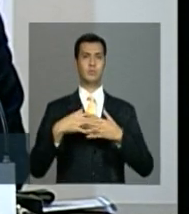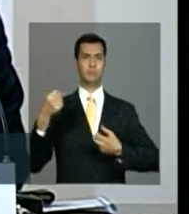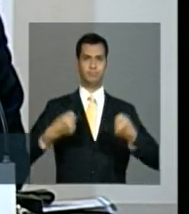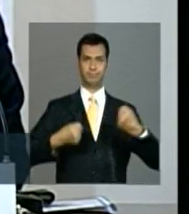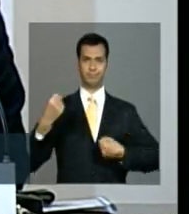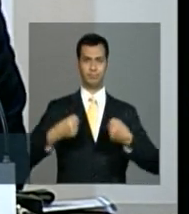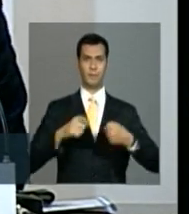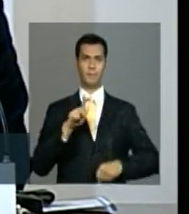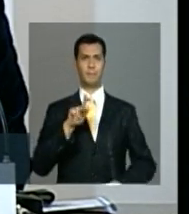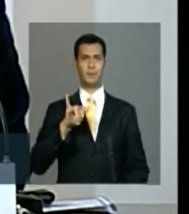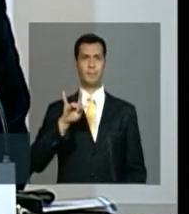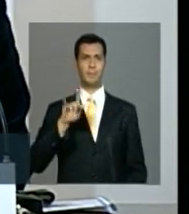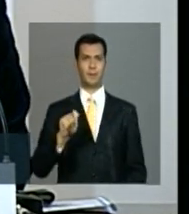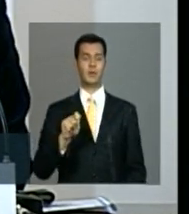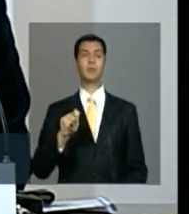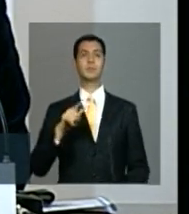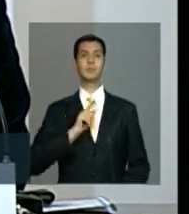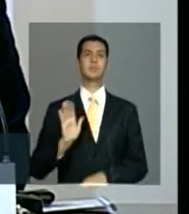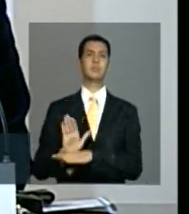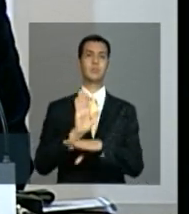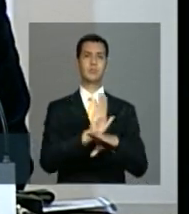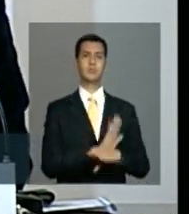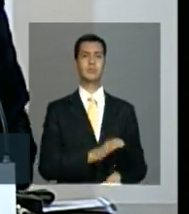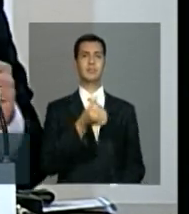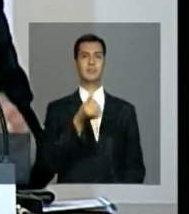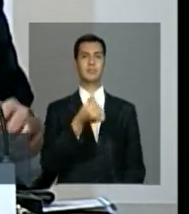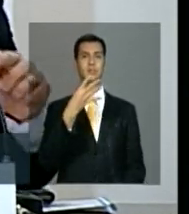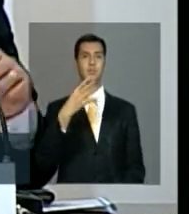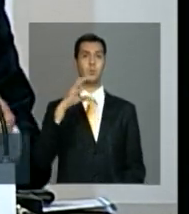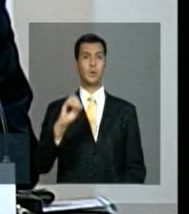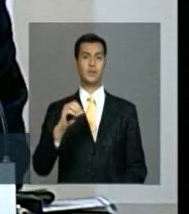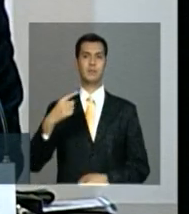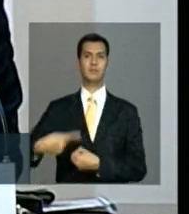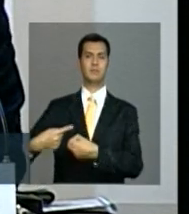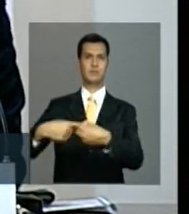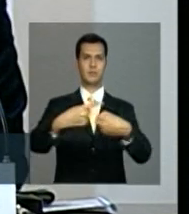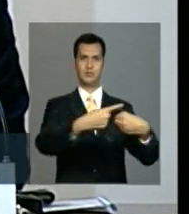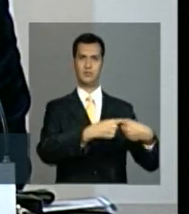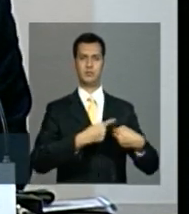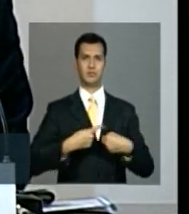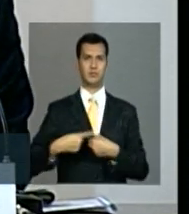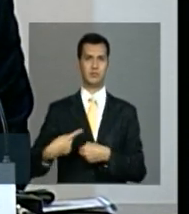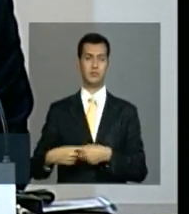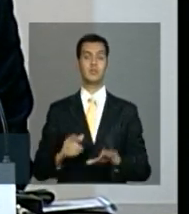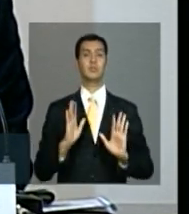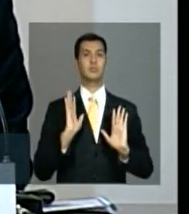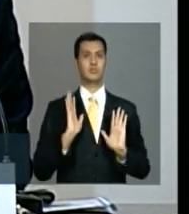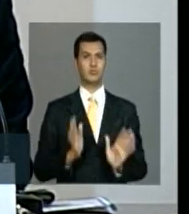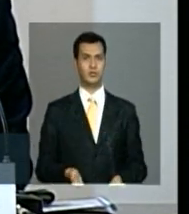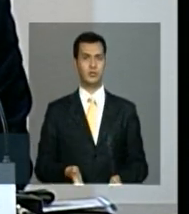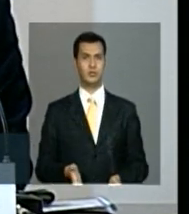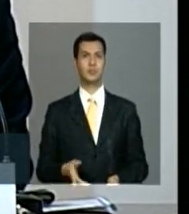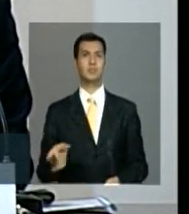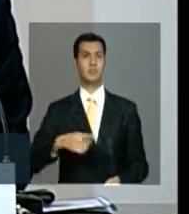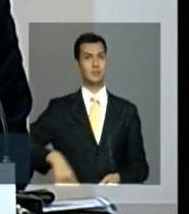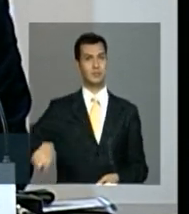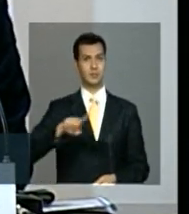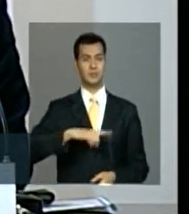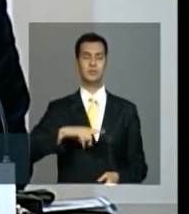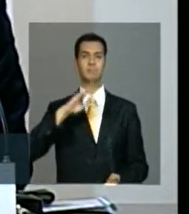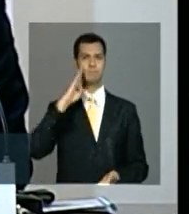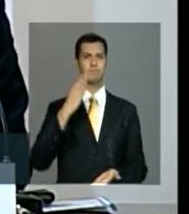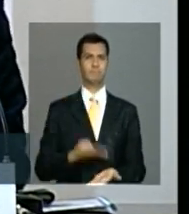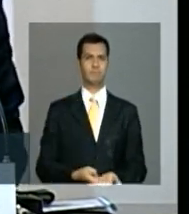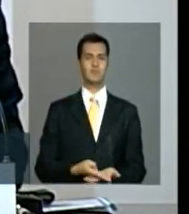servindo a 640 municípios daqueles que já estão com a sua situação de emergência